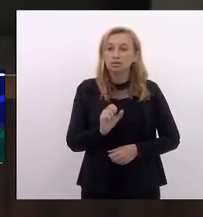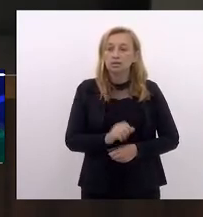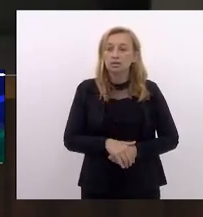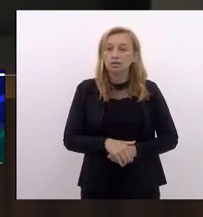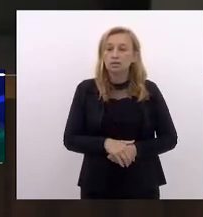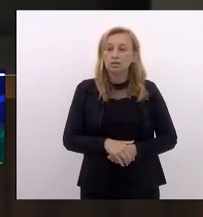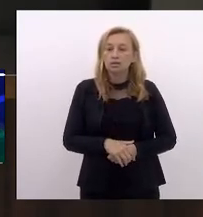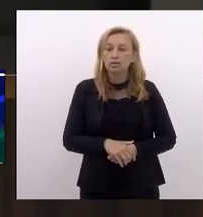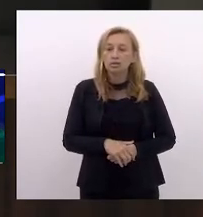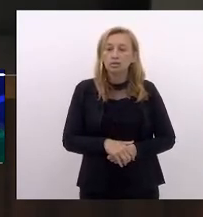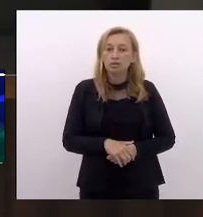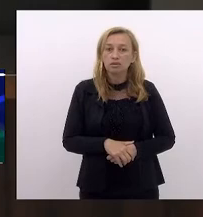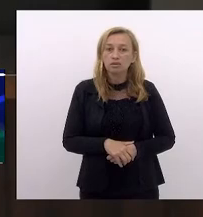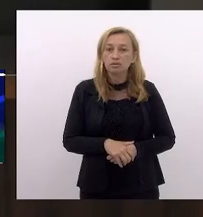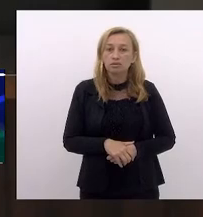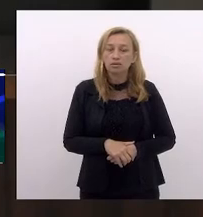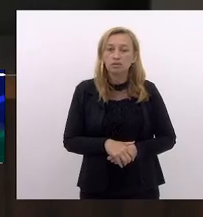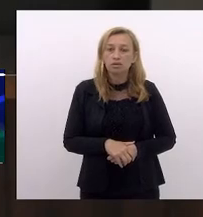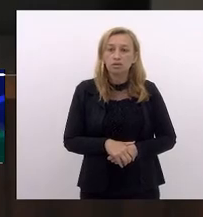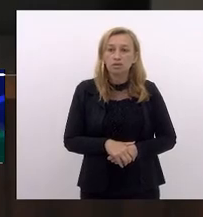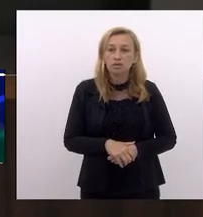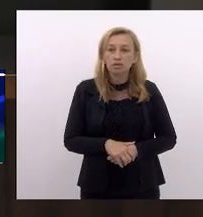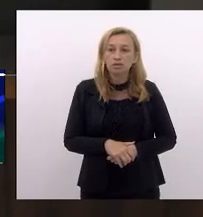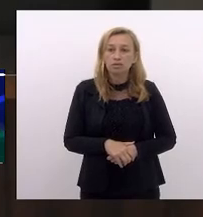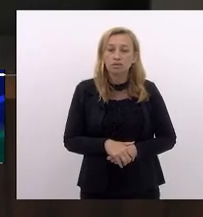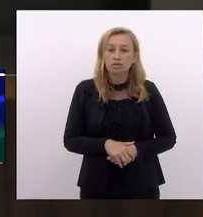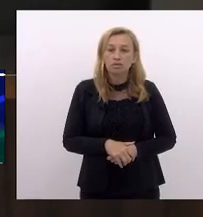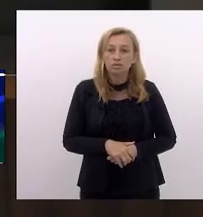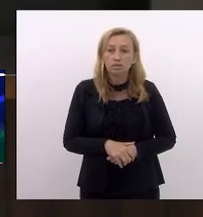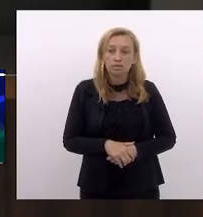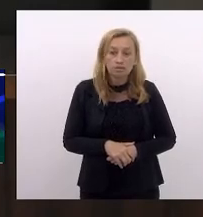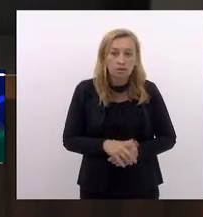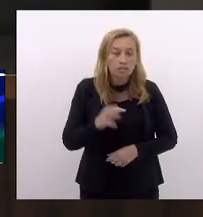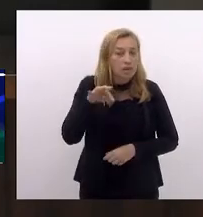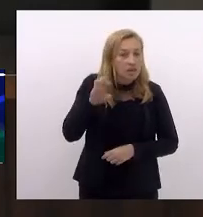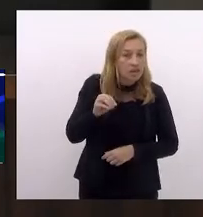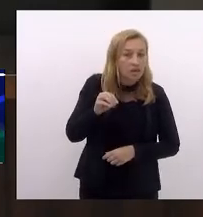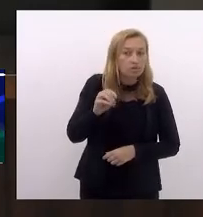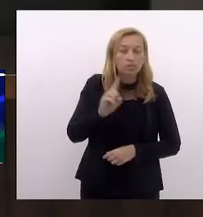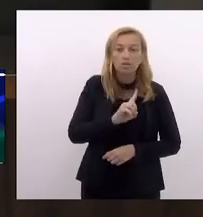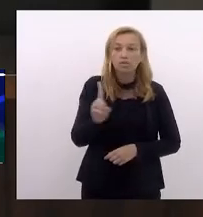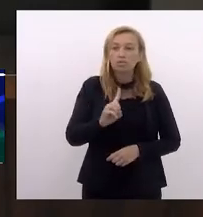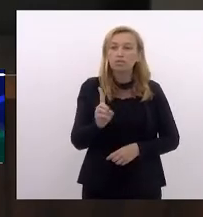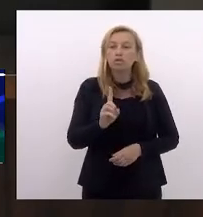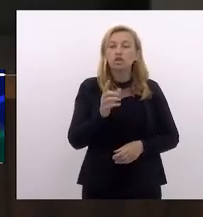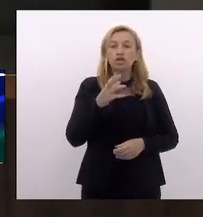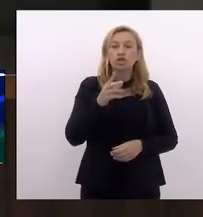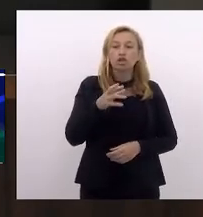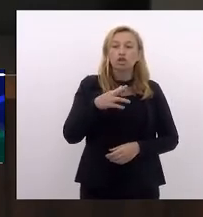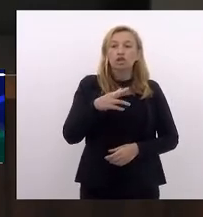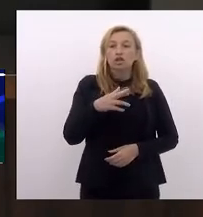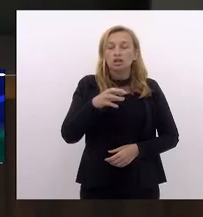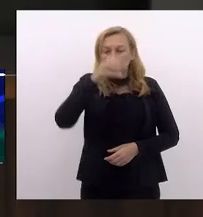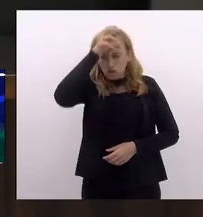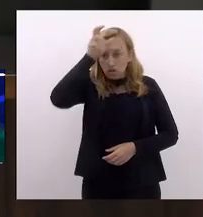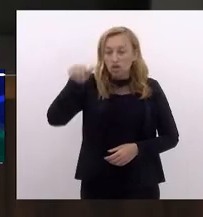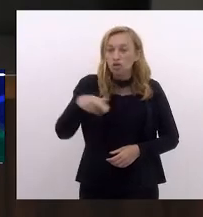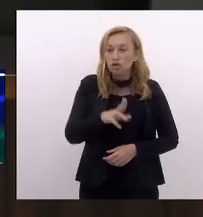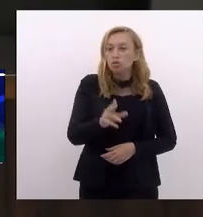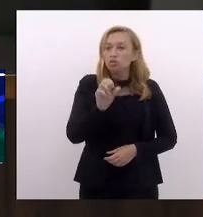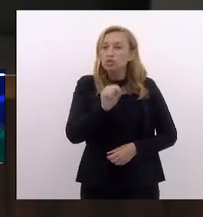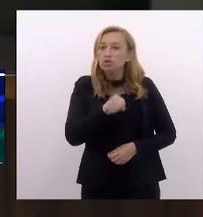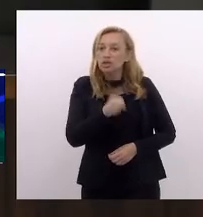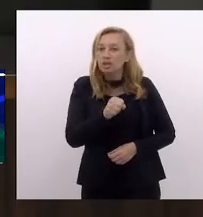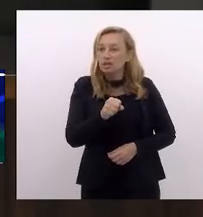o Samuel Malafaia sim você acha Fernandes sim Subtenente Bernardo não te aju.se